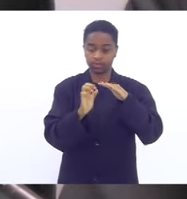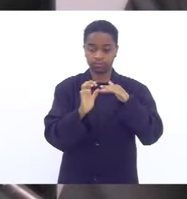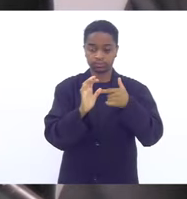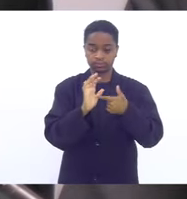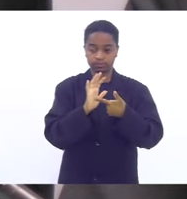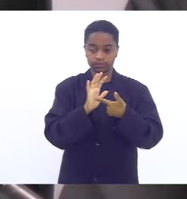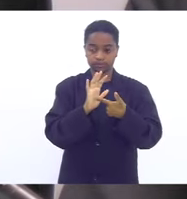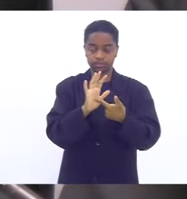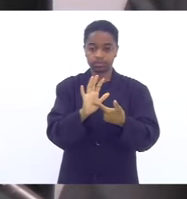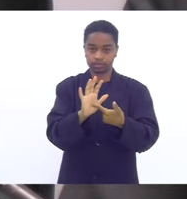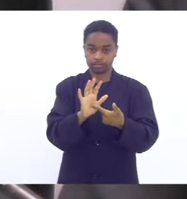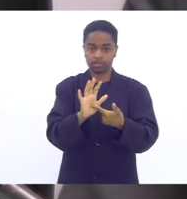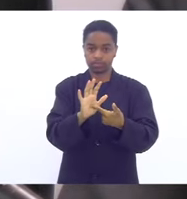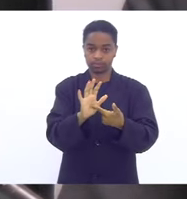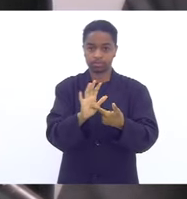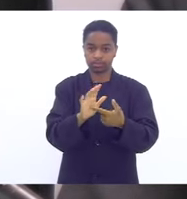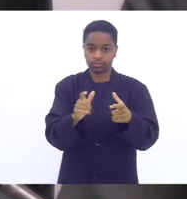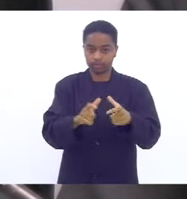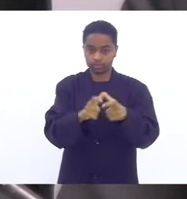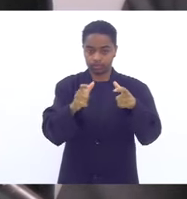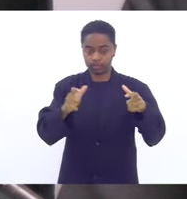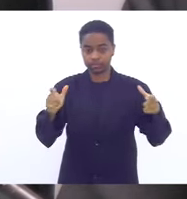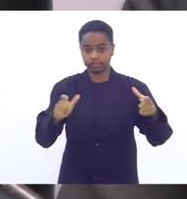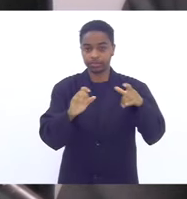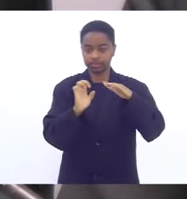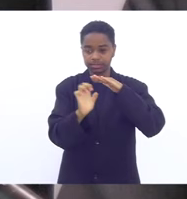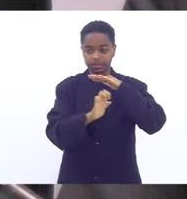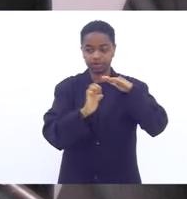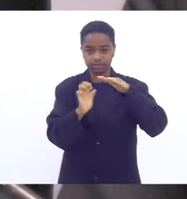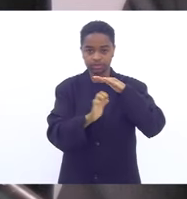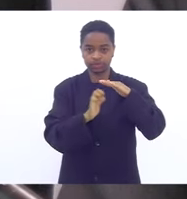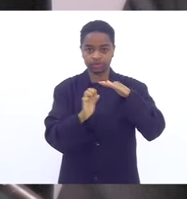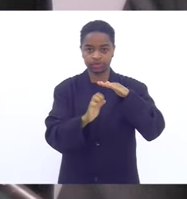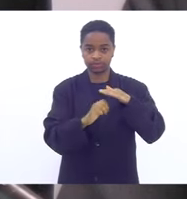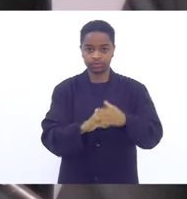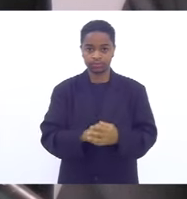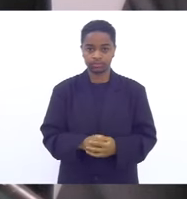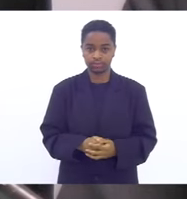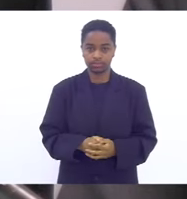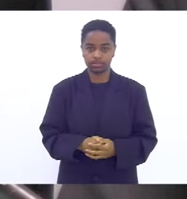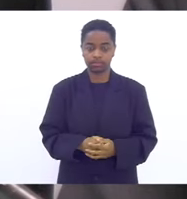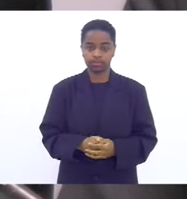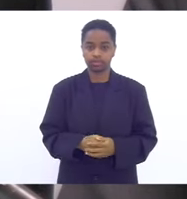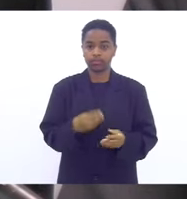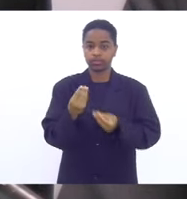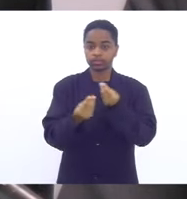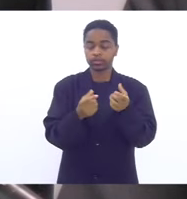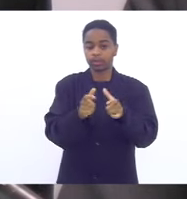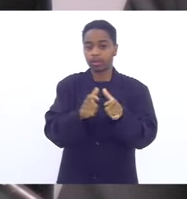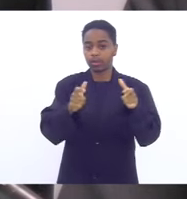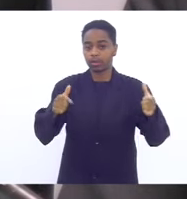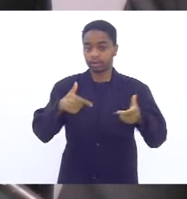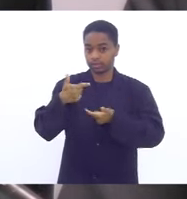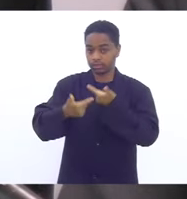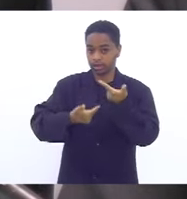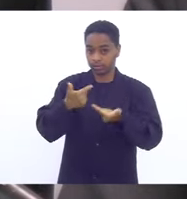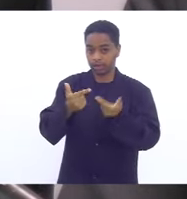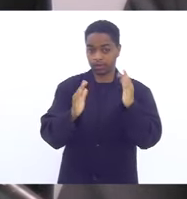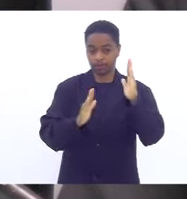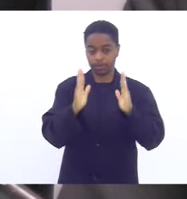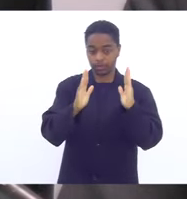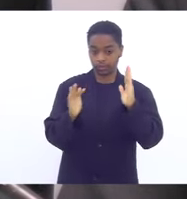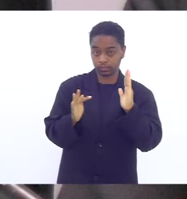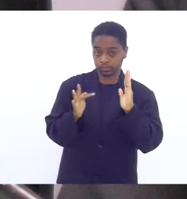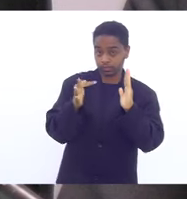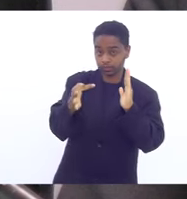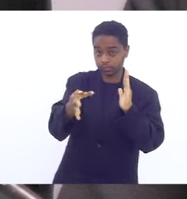que prevê para a expansão dos, as empresas, o que prevê para a expansão do serviço para o próximo período.